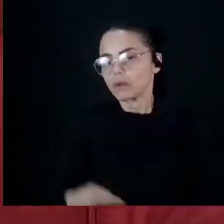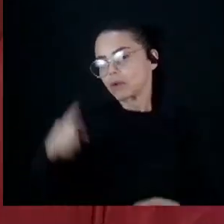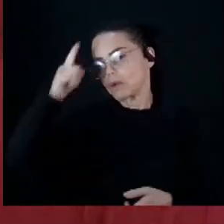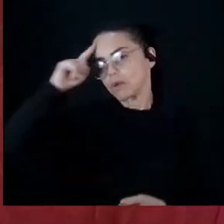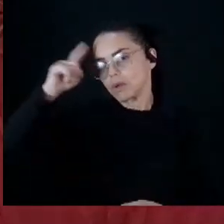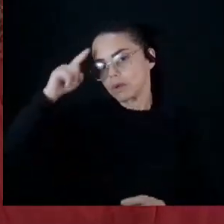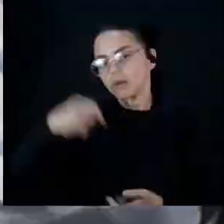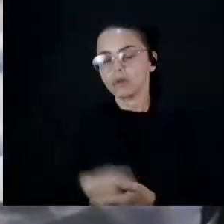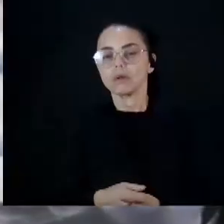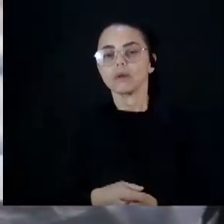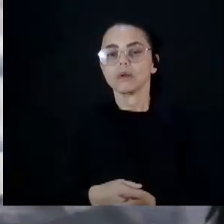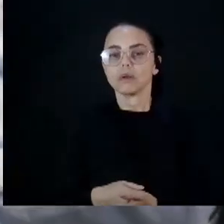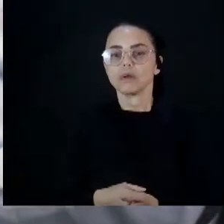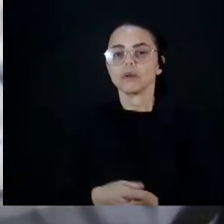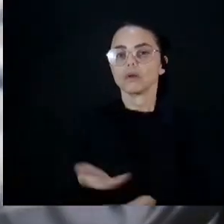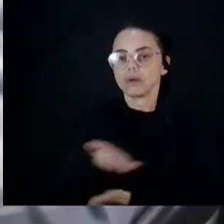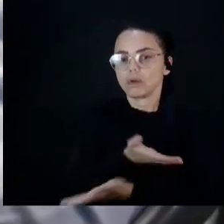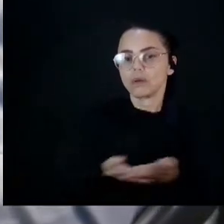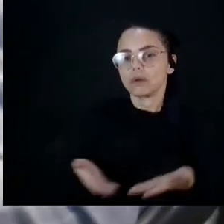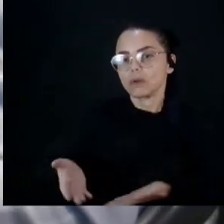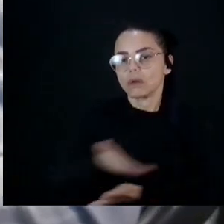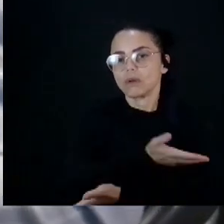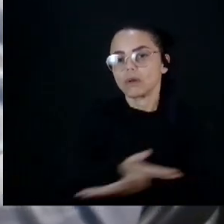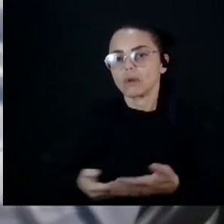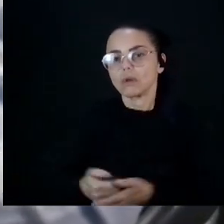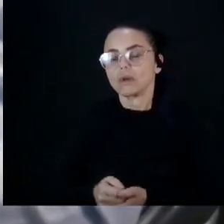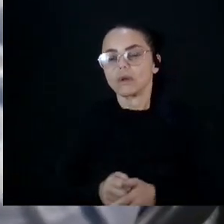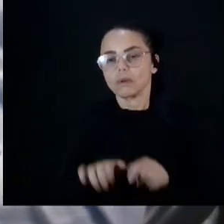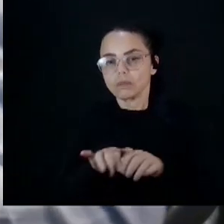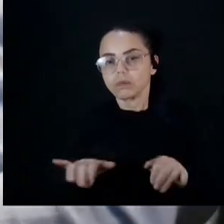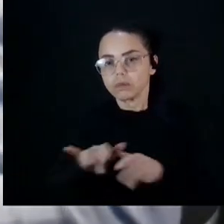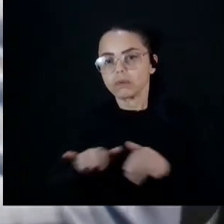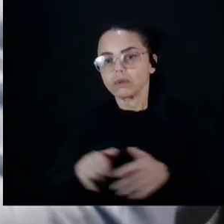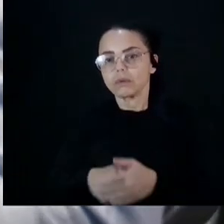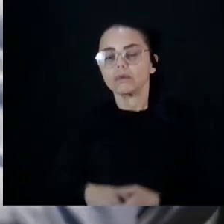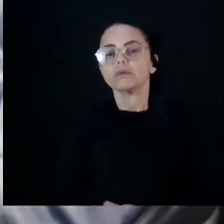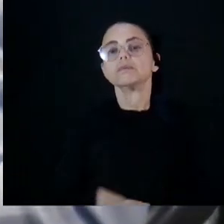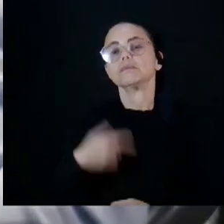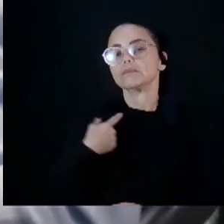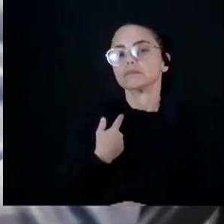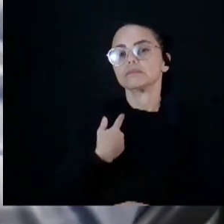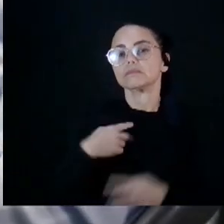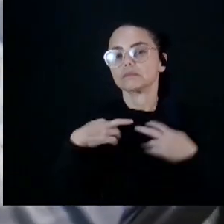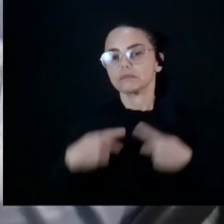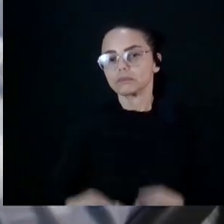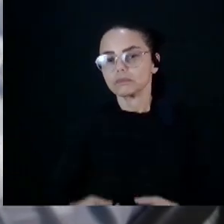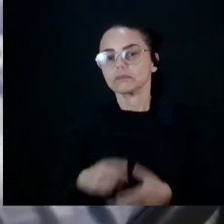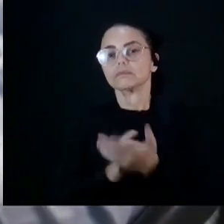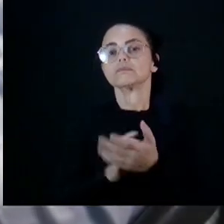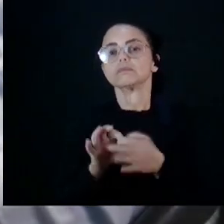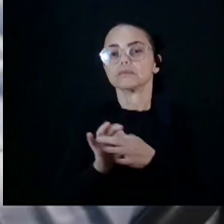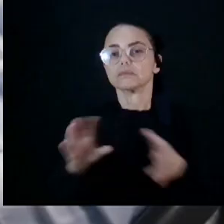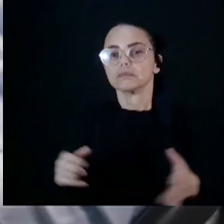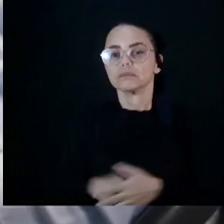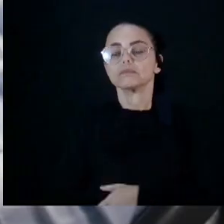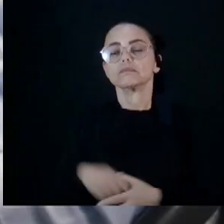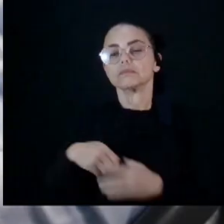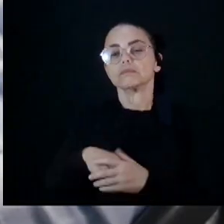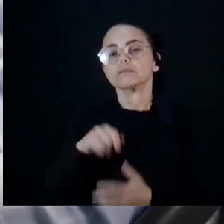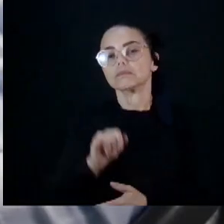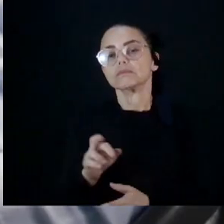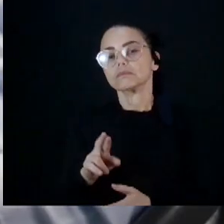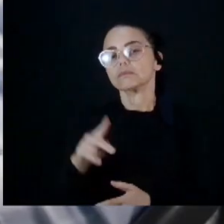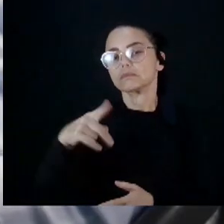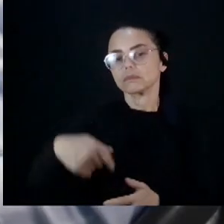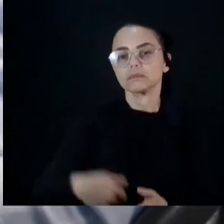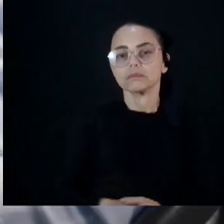de interagir com o processamento. E o humano é que autoriza a gravação dentro do IRP. Então,